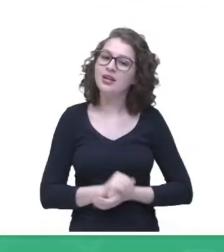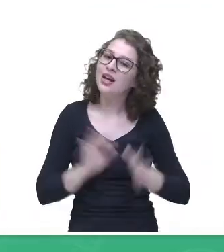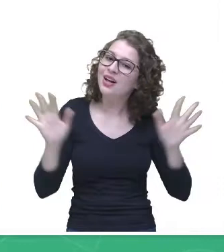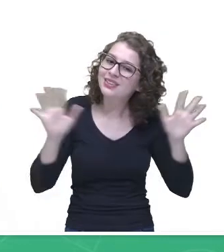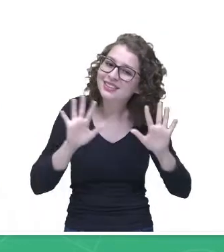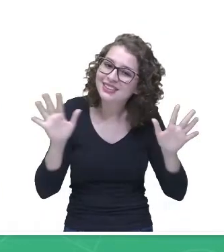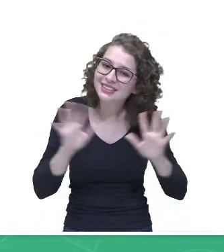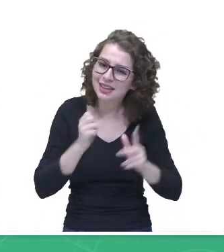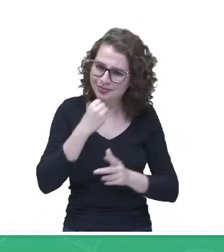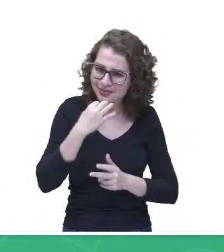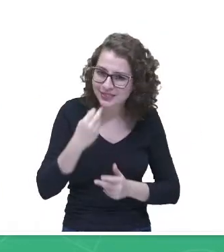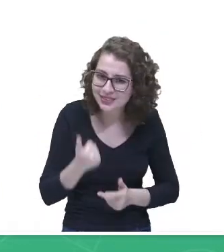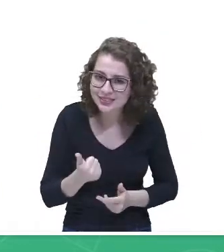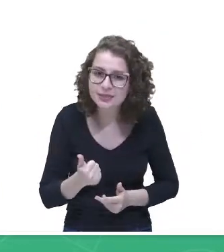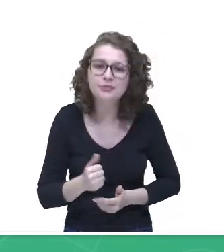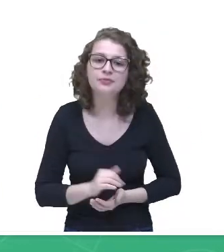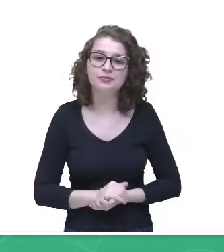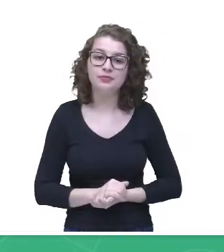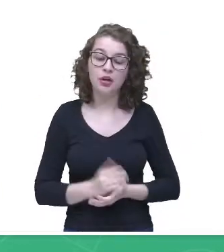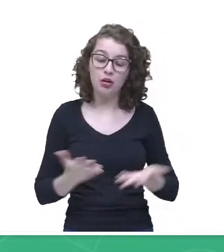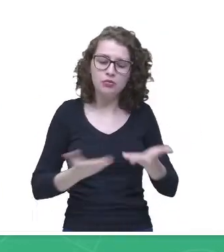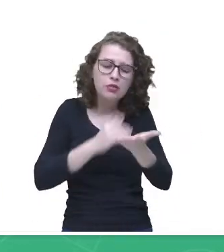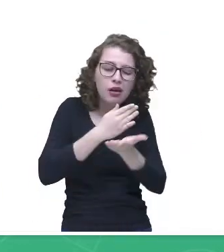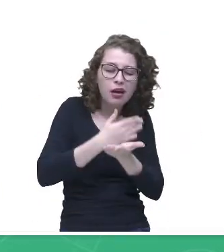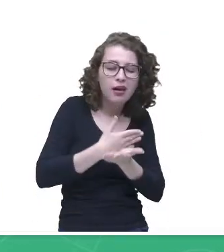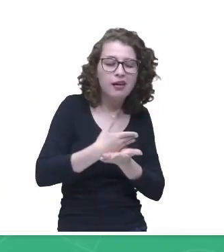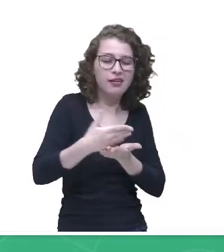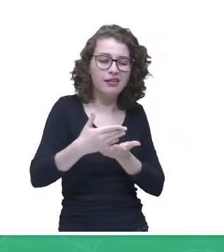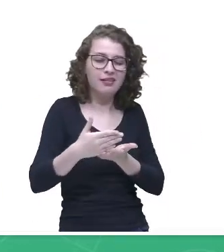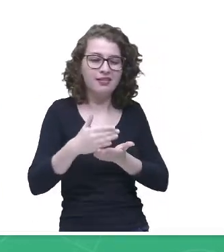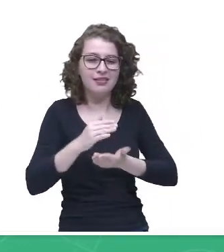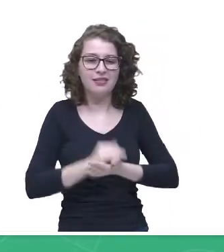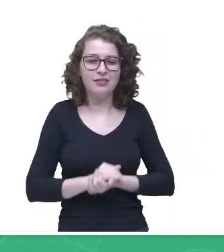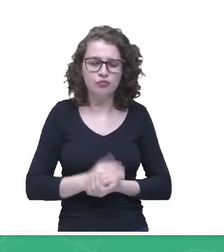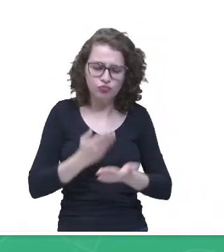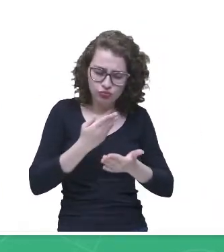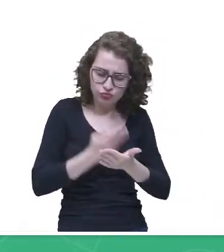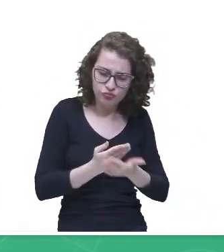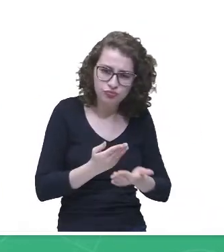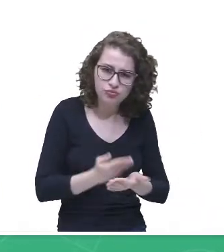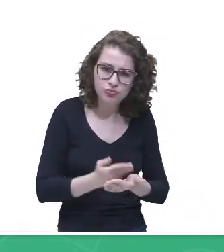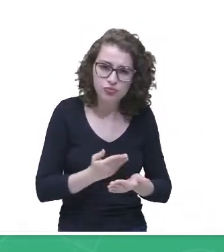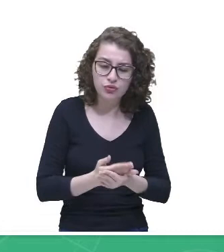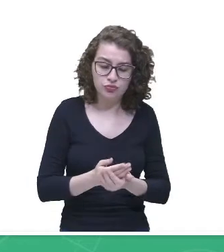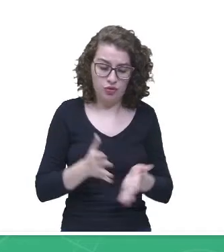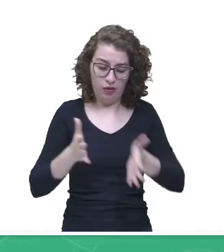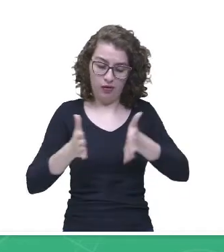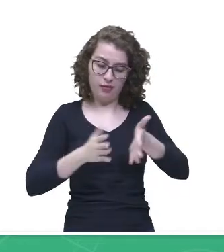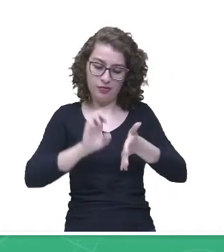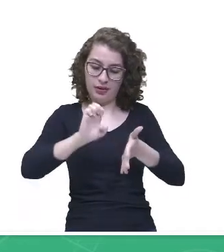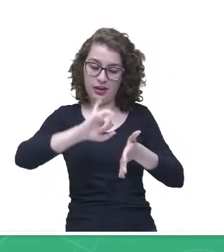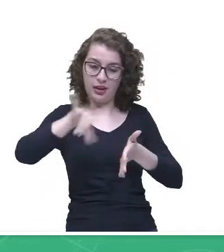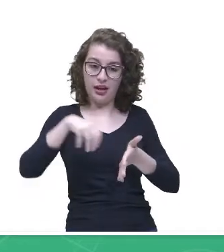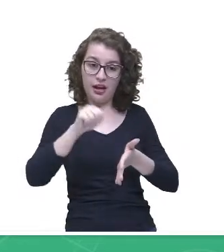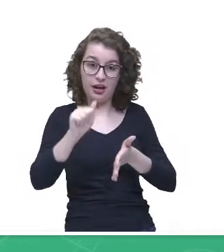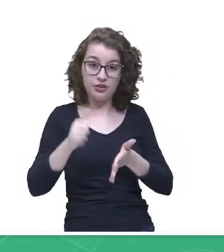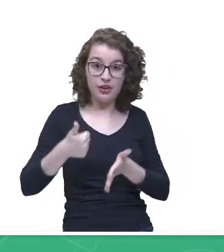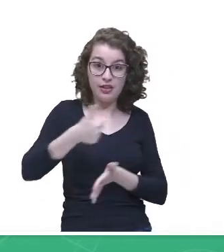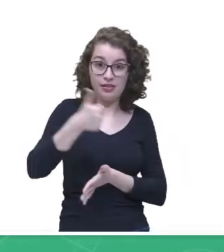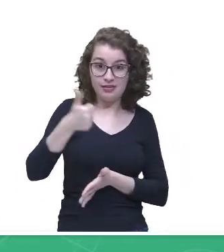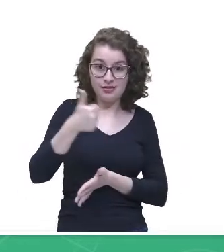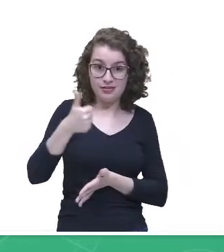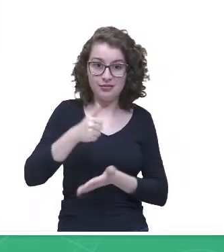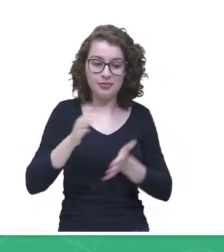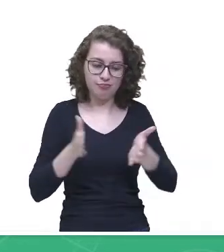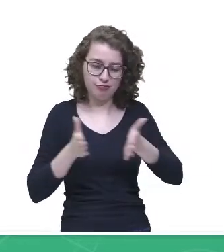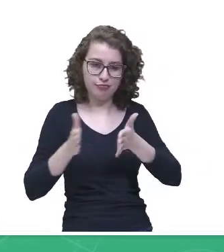Olá, tudo bem com vocês? Nós estamos começando, os nossos estudos da EJA 11ª etapa. Eu